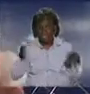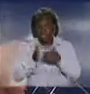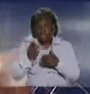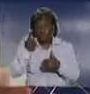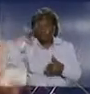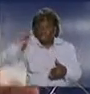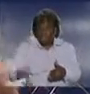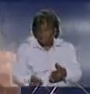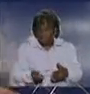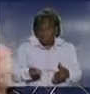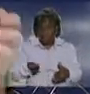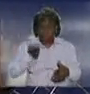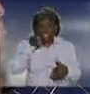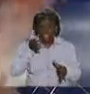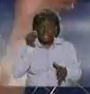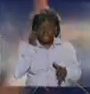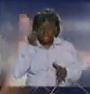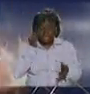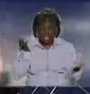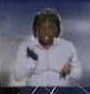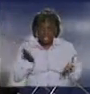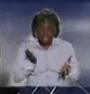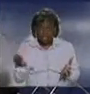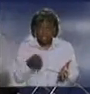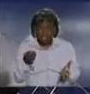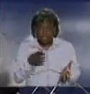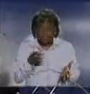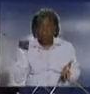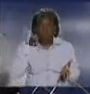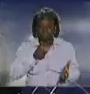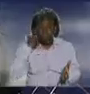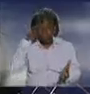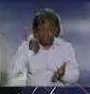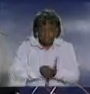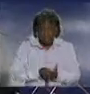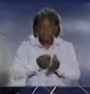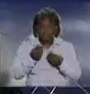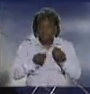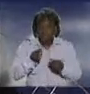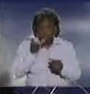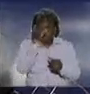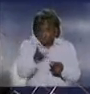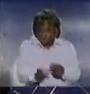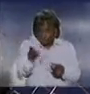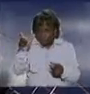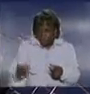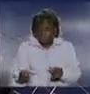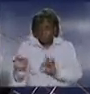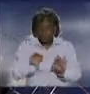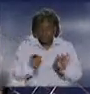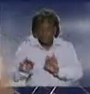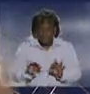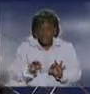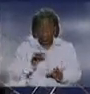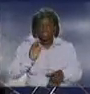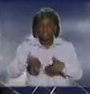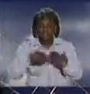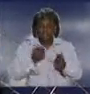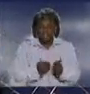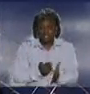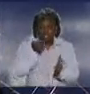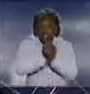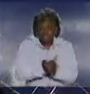a 1 milhão, né? Que, ou seja, a pessoa acabou de se testar, como a Tânia falou, ela conseguiu definir um modelo de produto ou serviço, mas quando